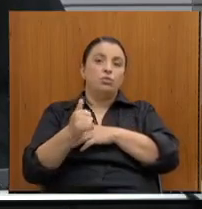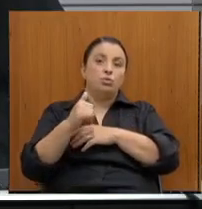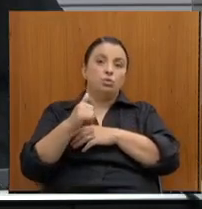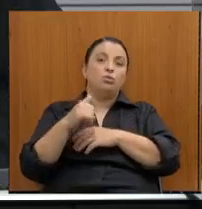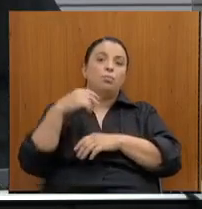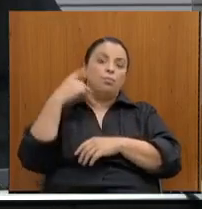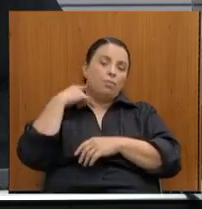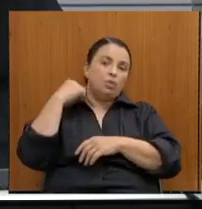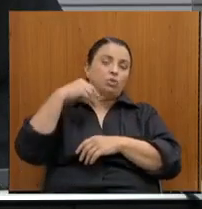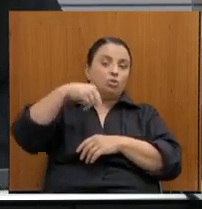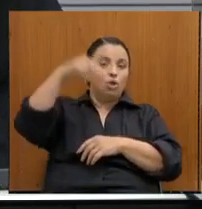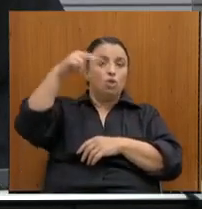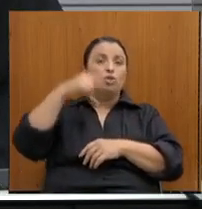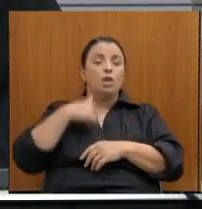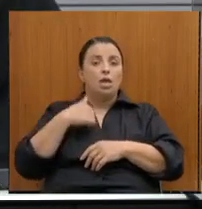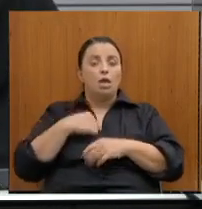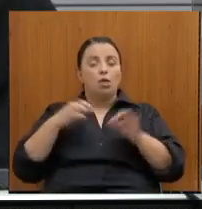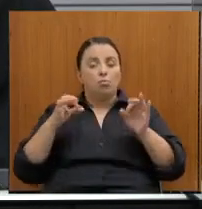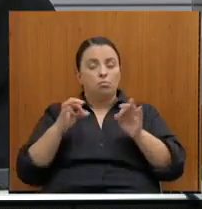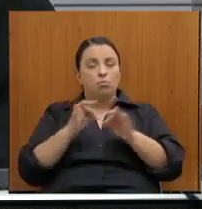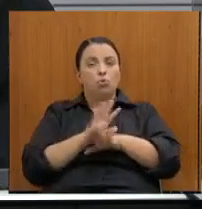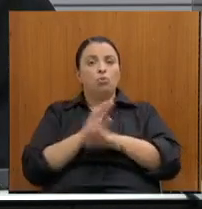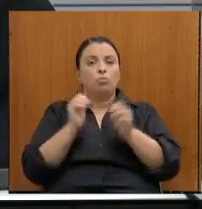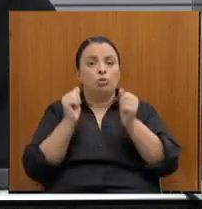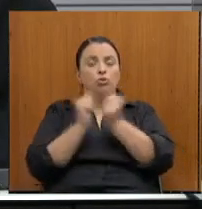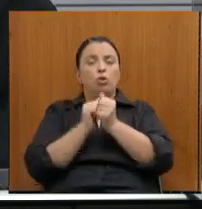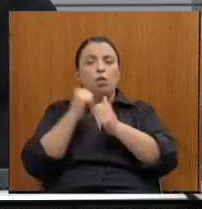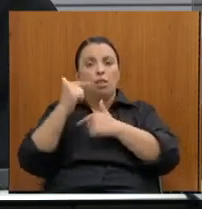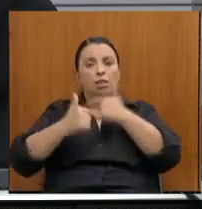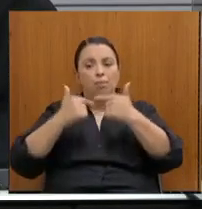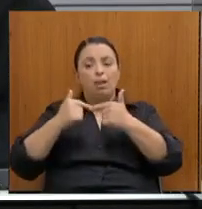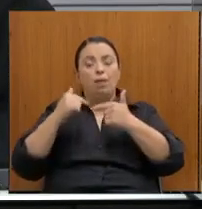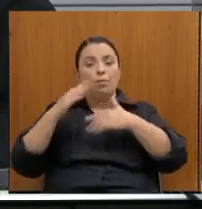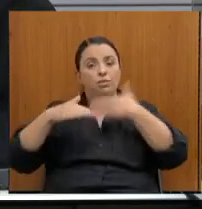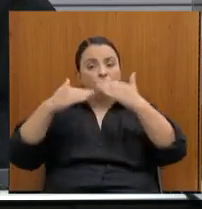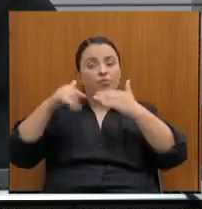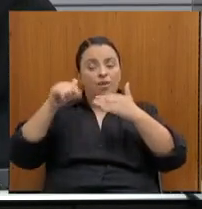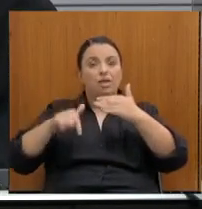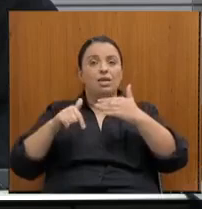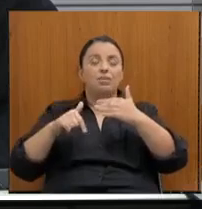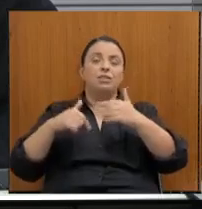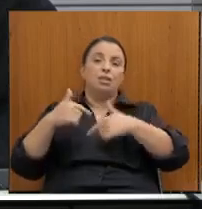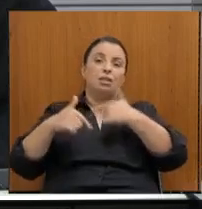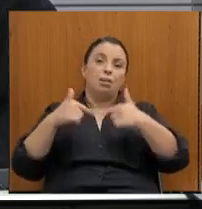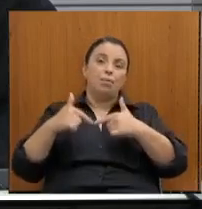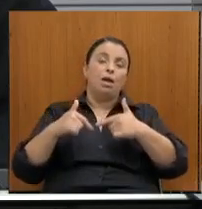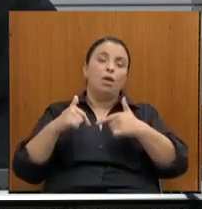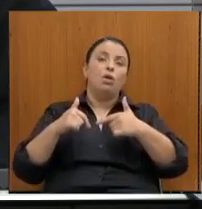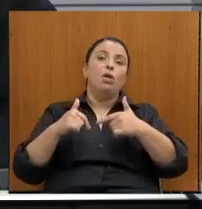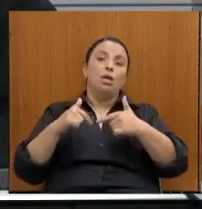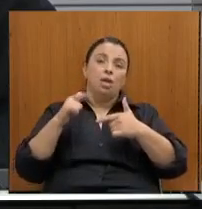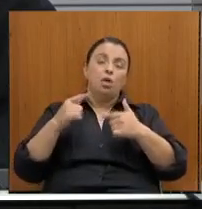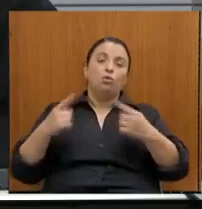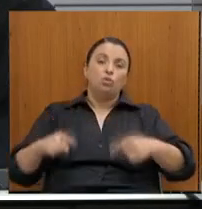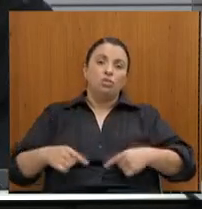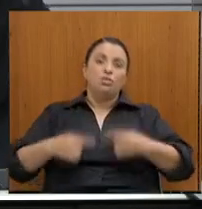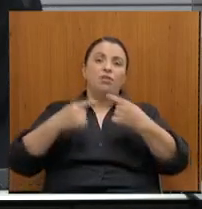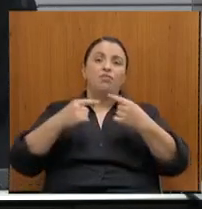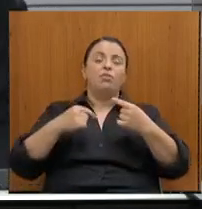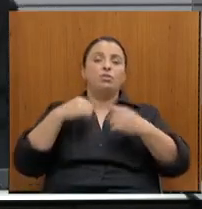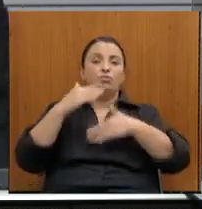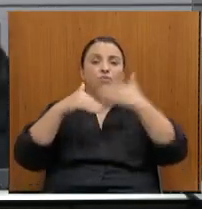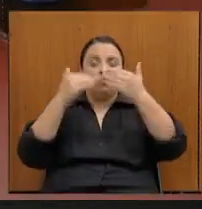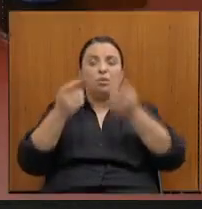de todos vocês por desenvolvimento desse trabalho que eu acho que um grande desafio ao desenvolvimento econômico-social de Minas com sustentabilidade